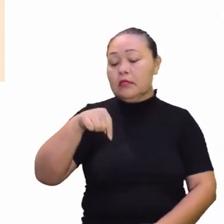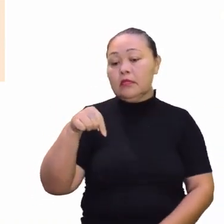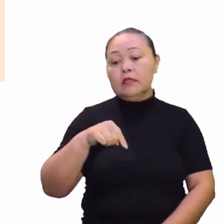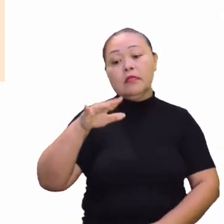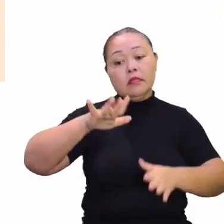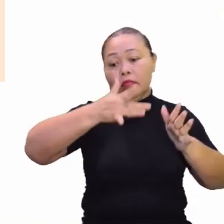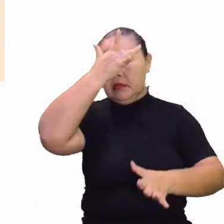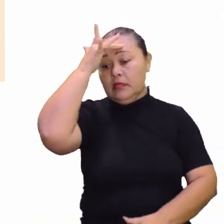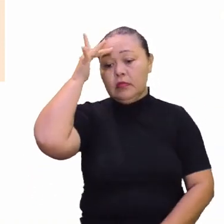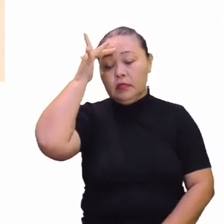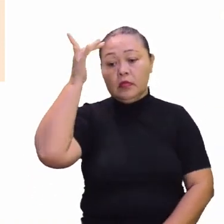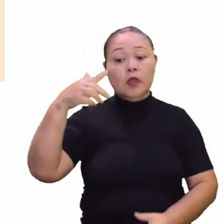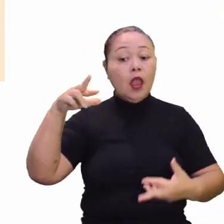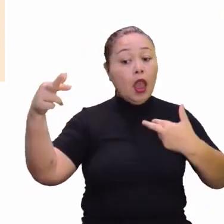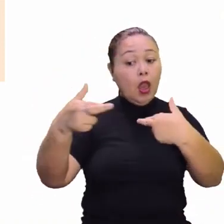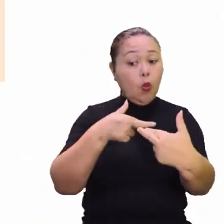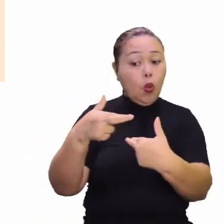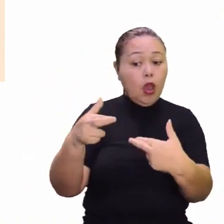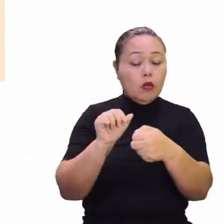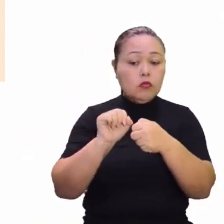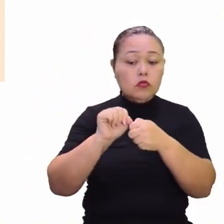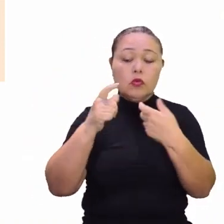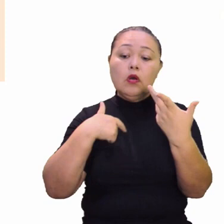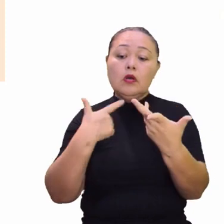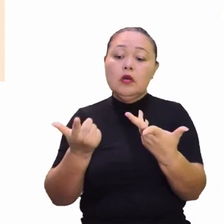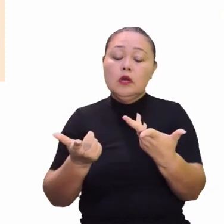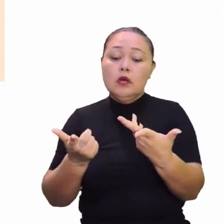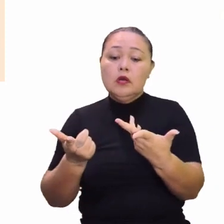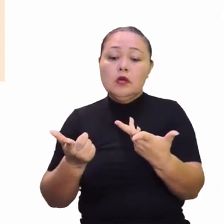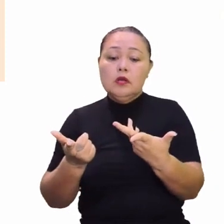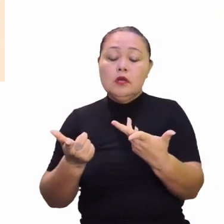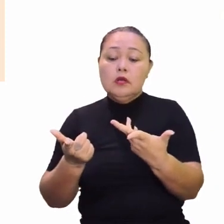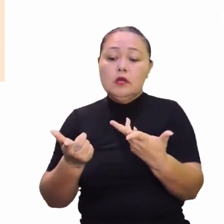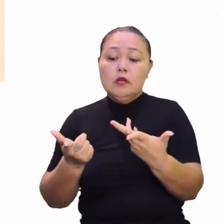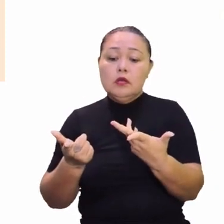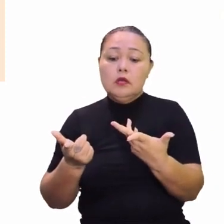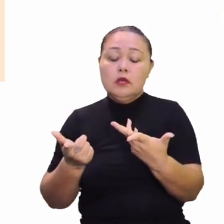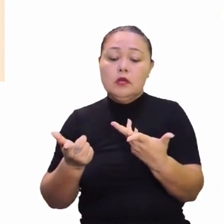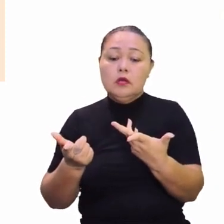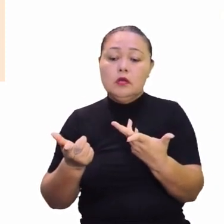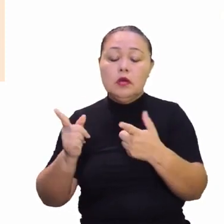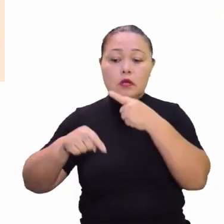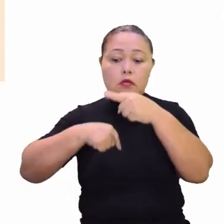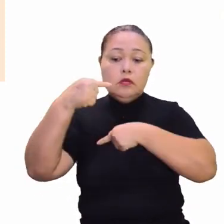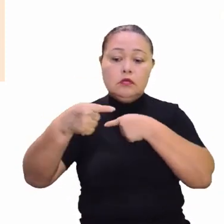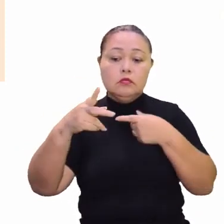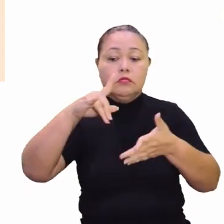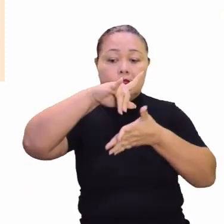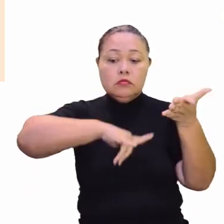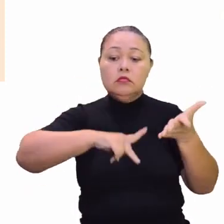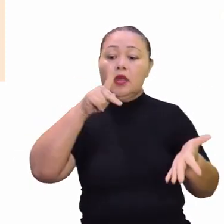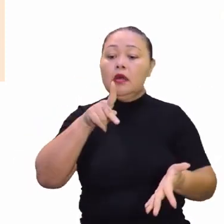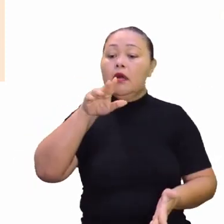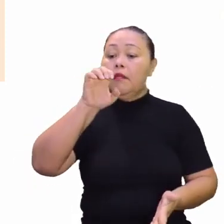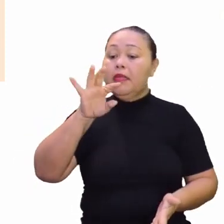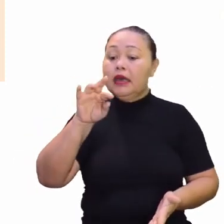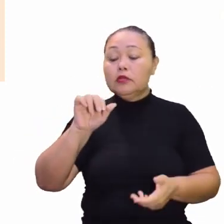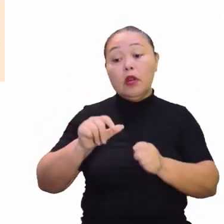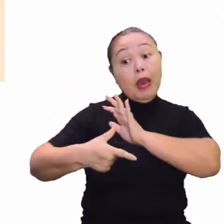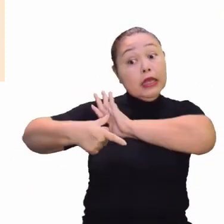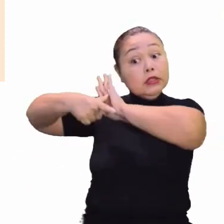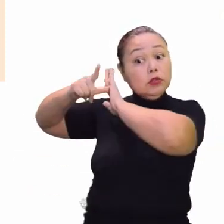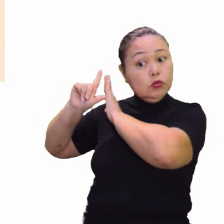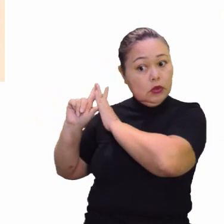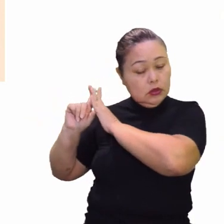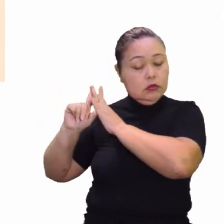Madeira-Mamoré, muitas pessoas relacionam ela só com a questão após o Tratado de Petrópolis. Mas antes